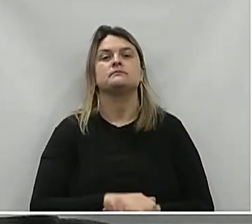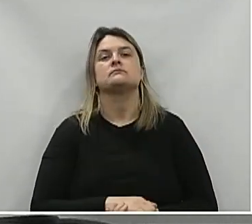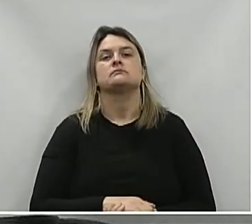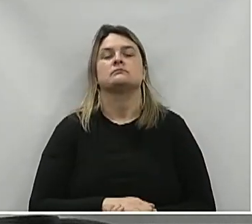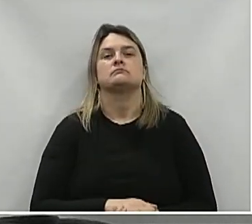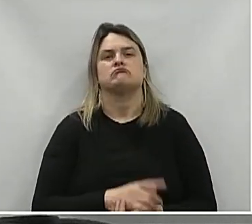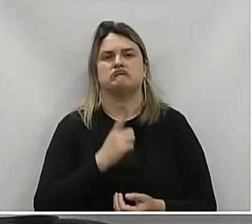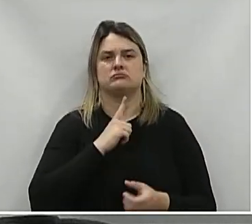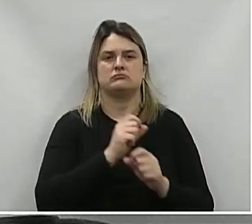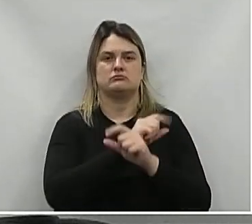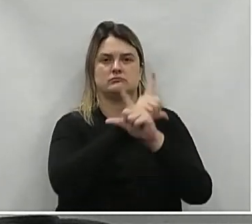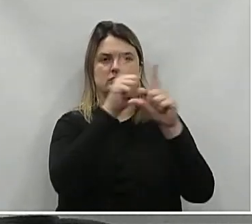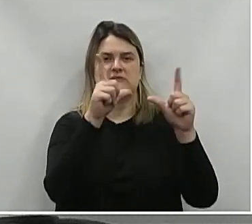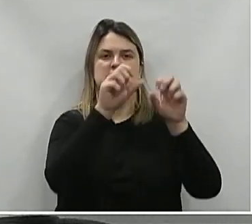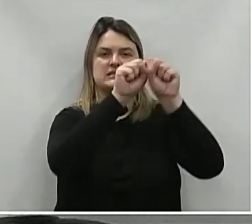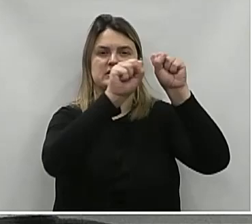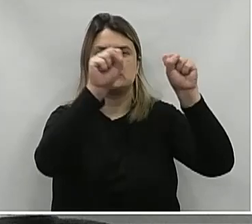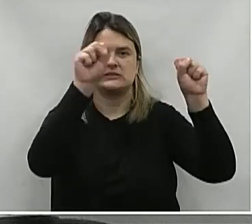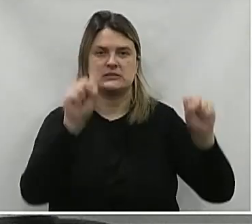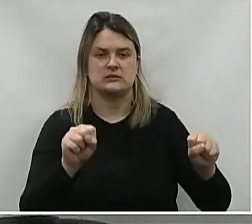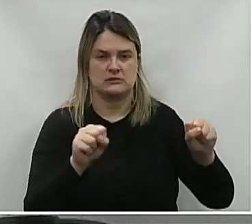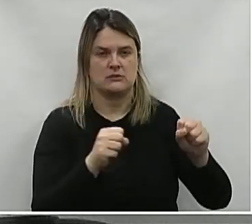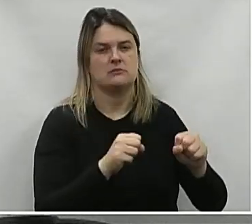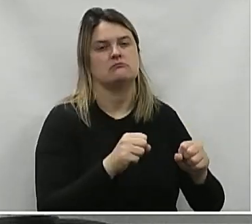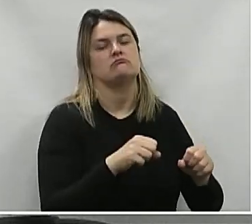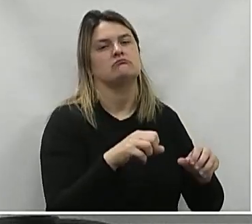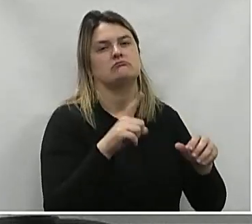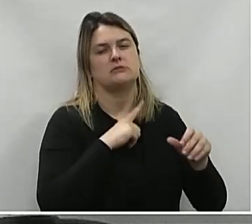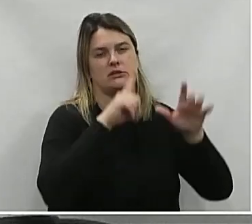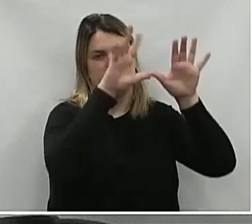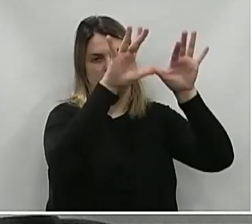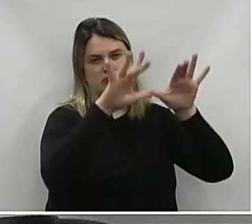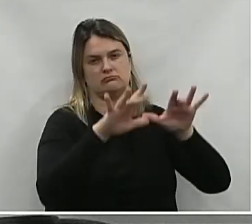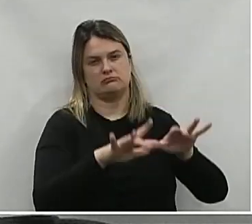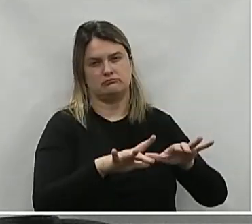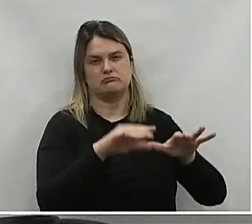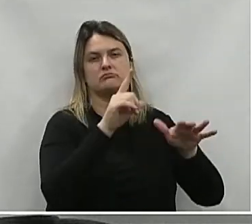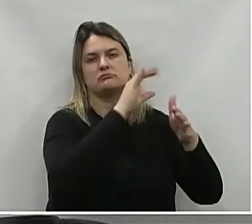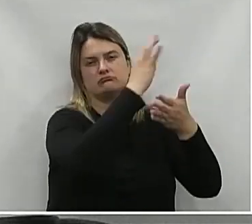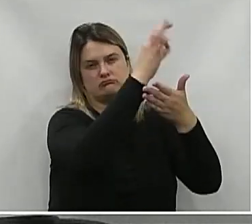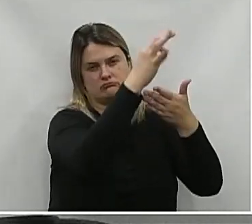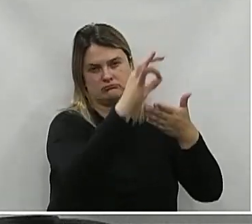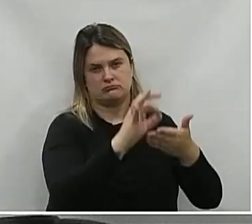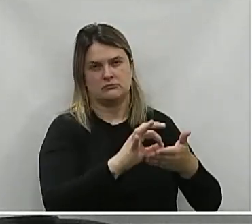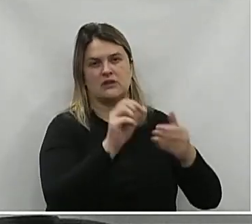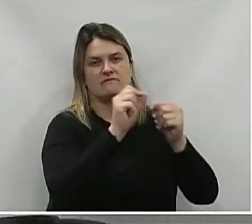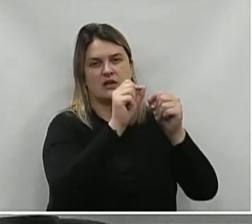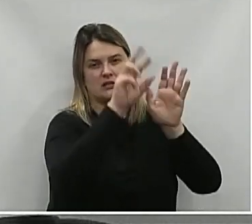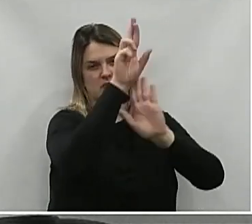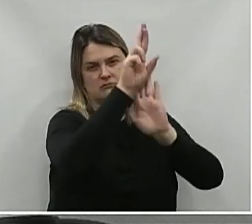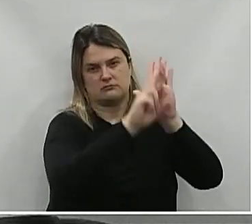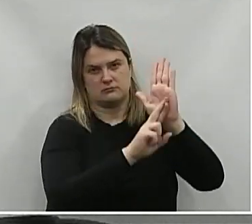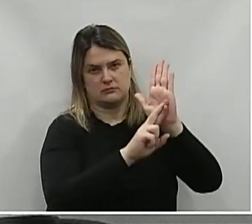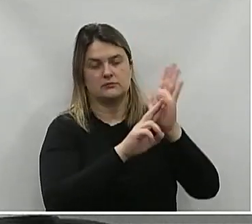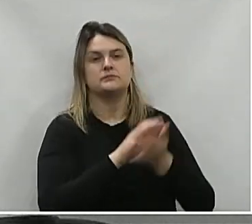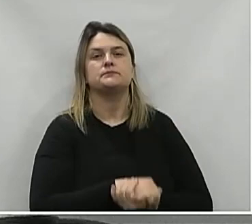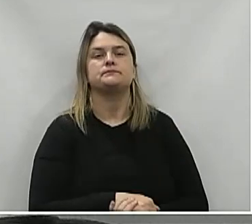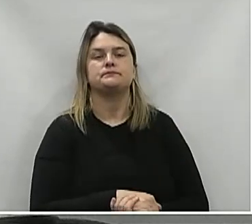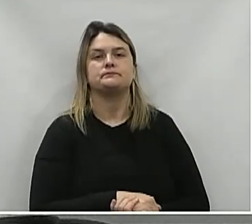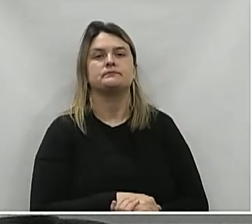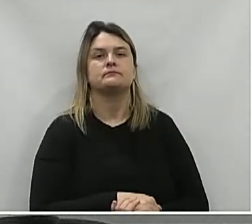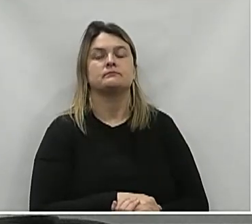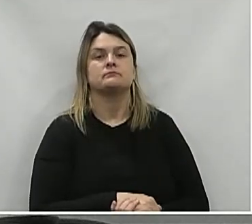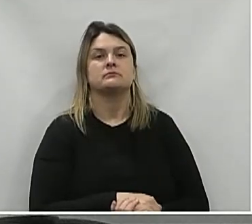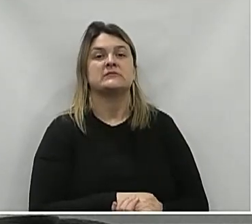Entra no nosso sistema e faz todo o relatório que tem que ser colocado lá, né? O